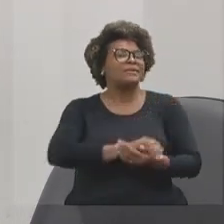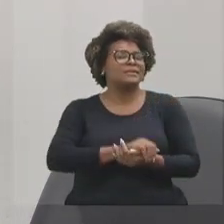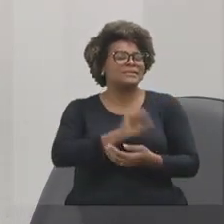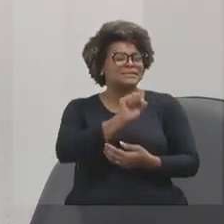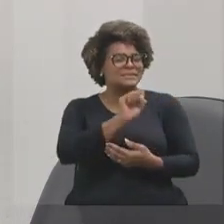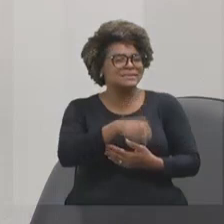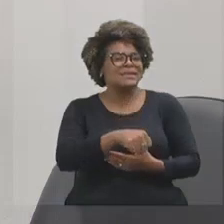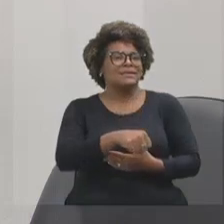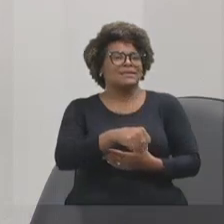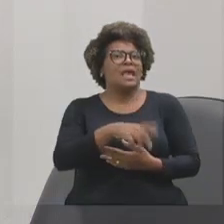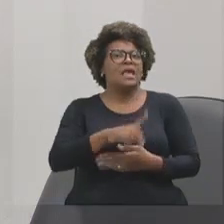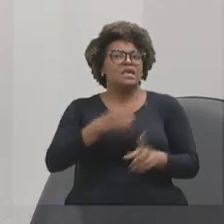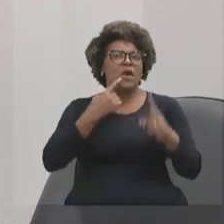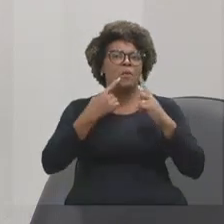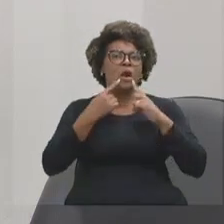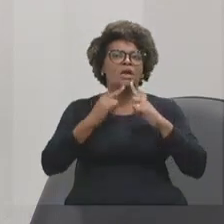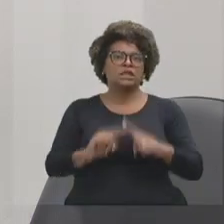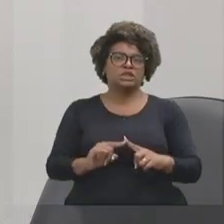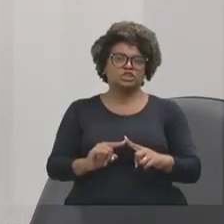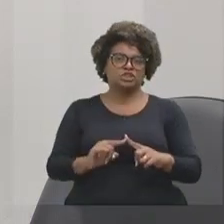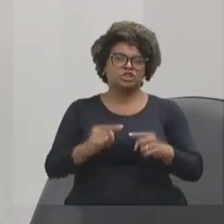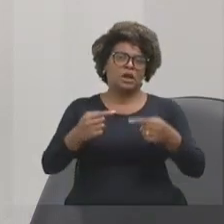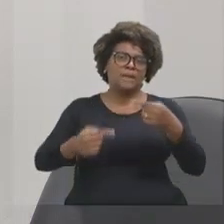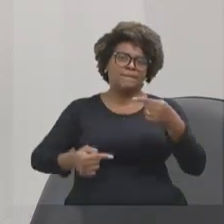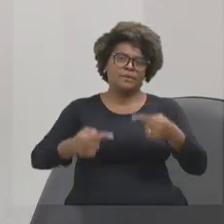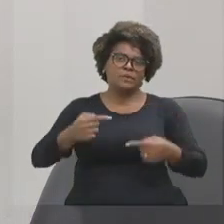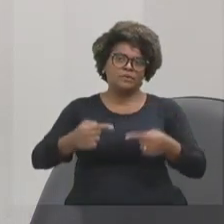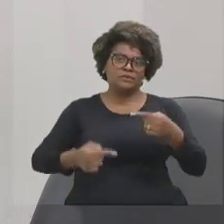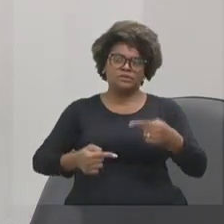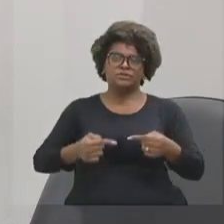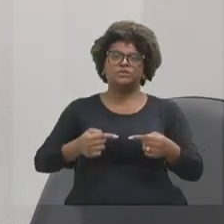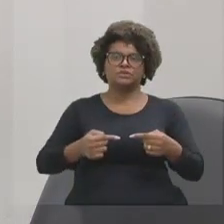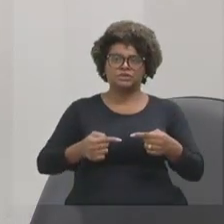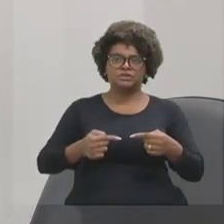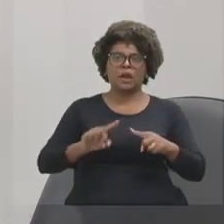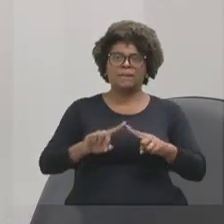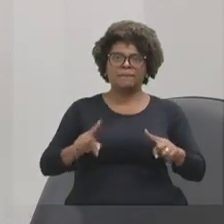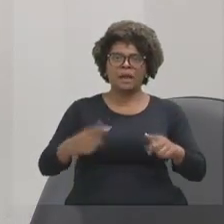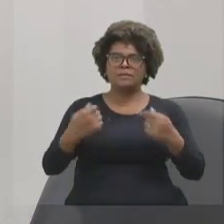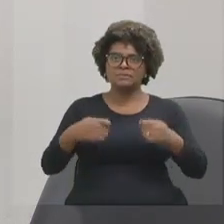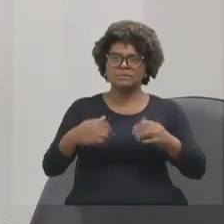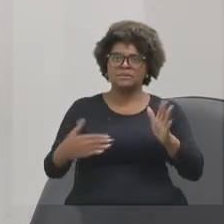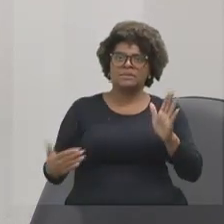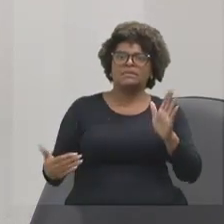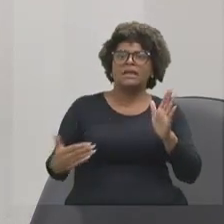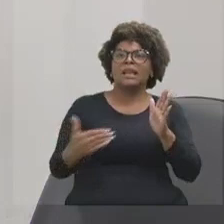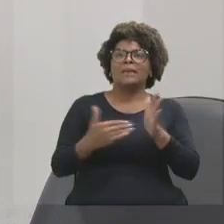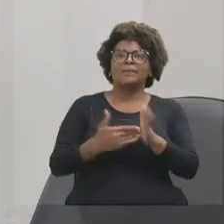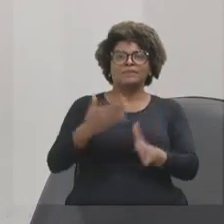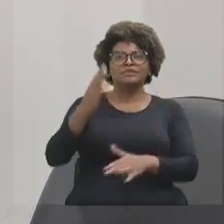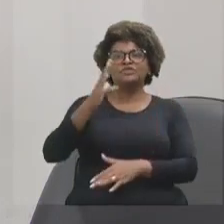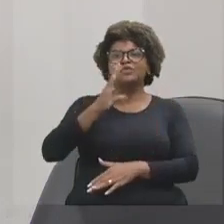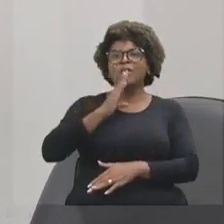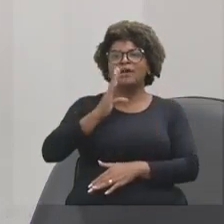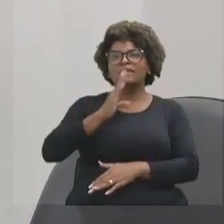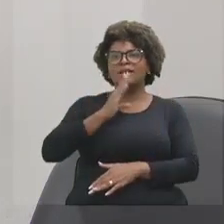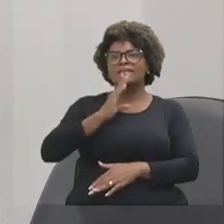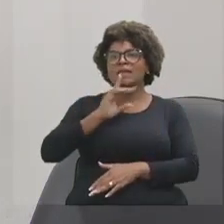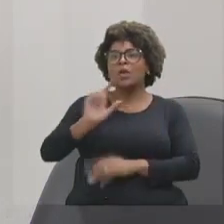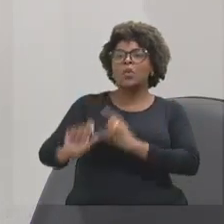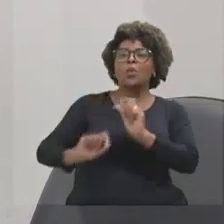no meio político mas é preciso realmente saber os limites né de atuação O que que vocês podem fazer